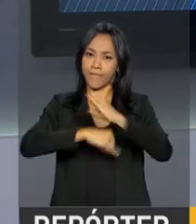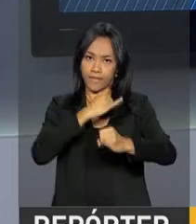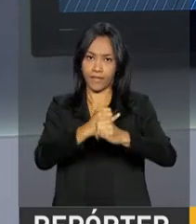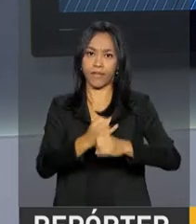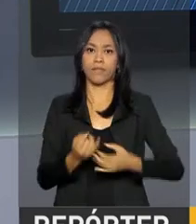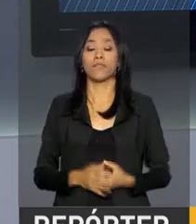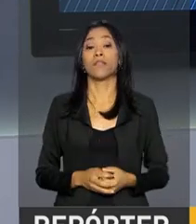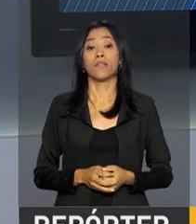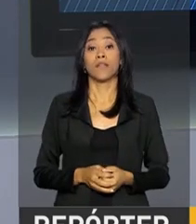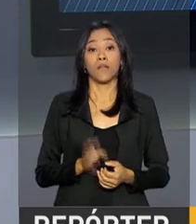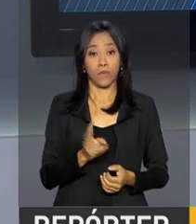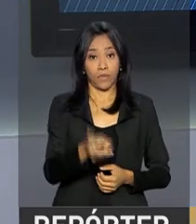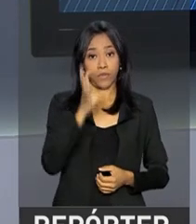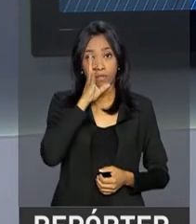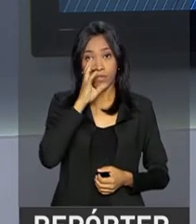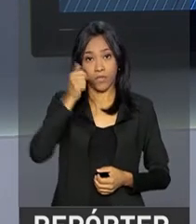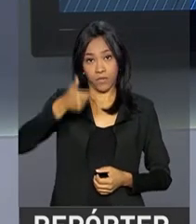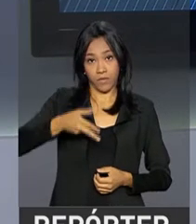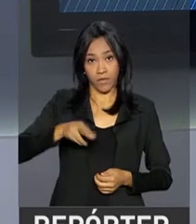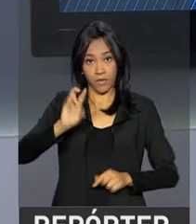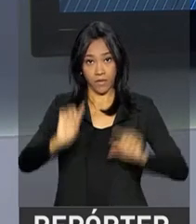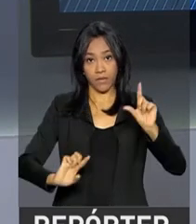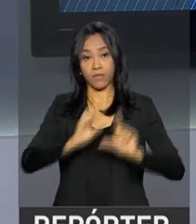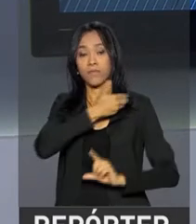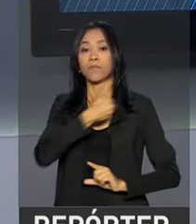NBR na internet. Continue com a gente na